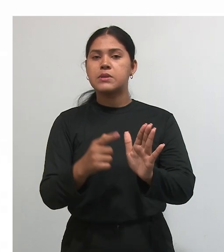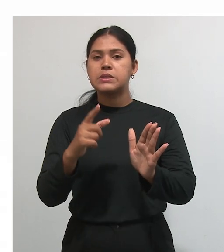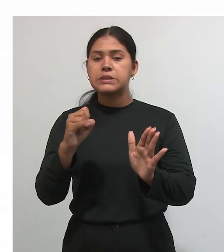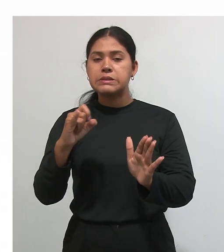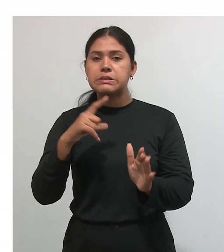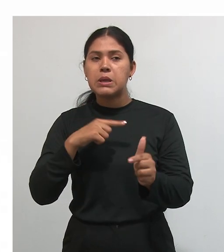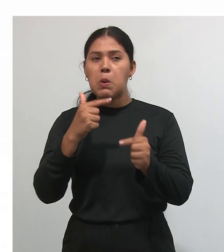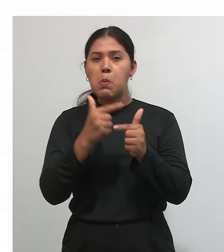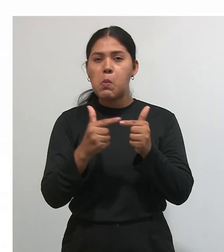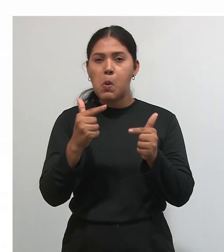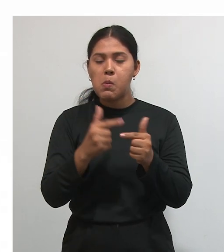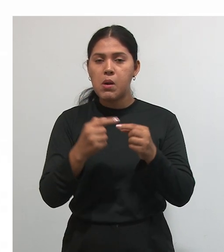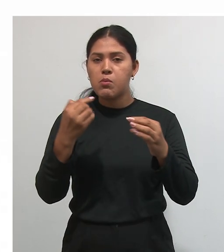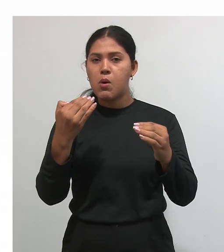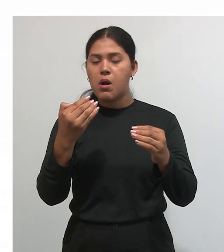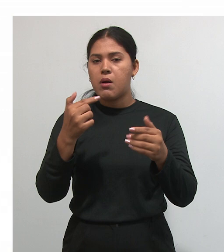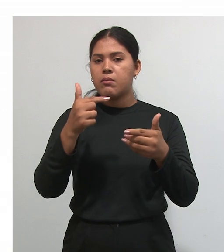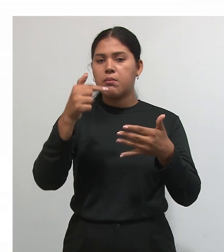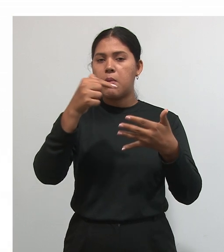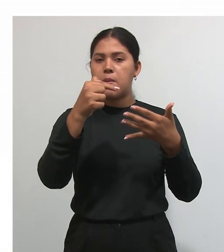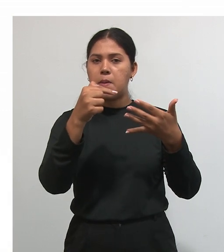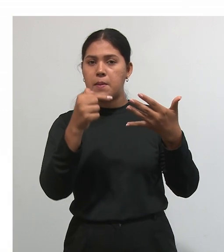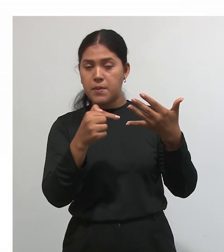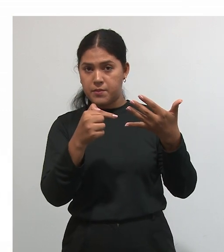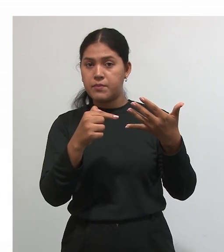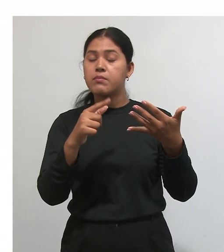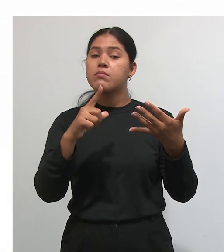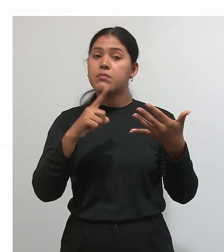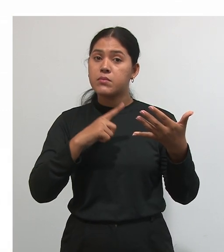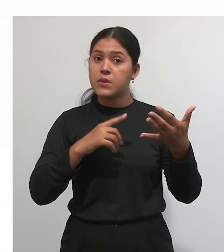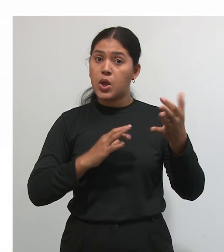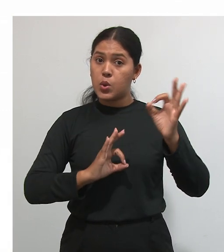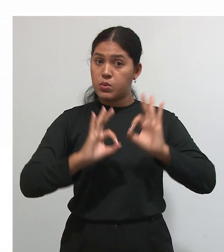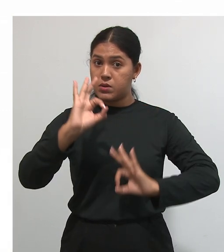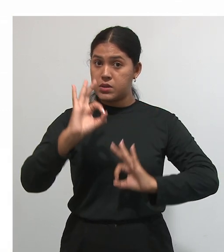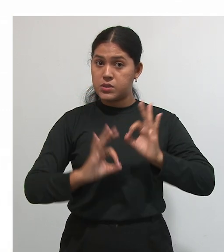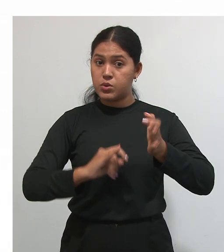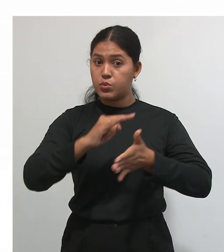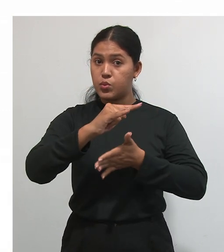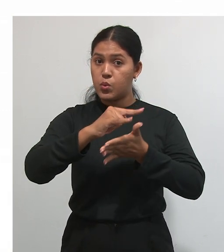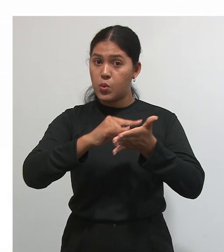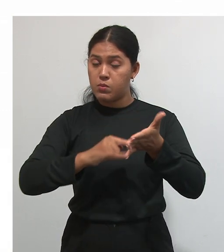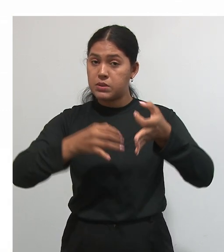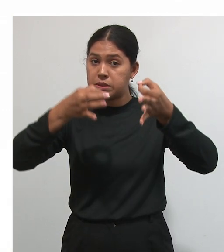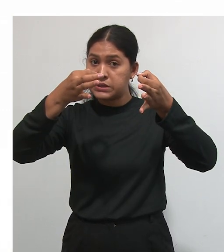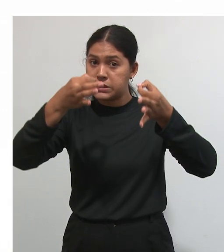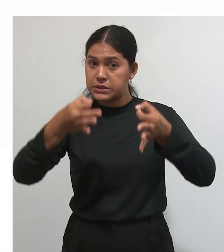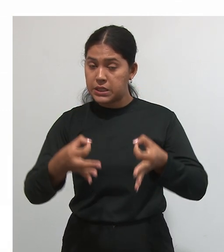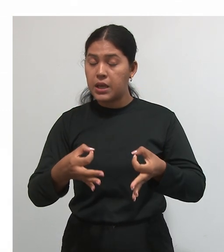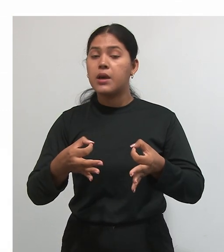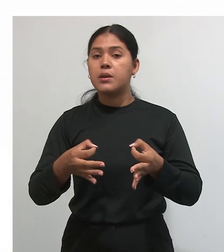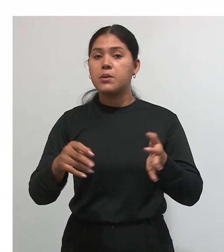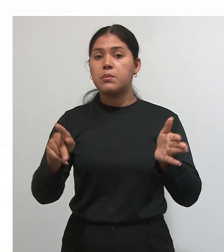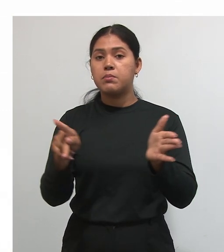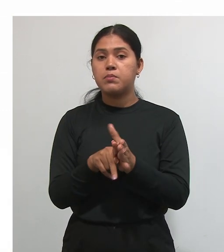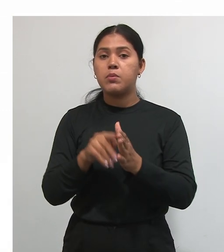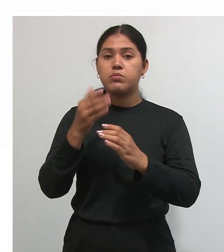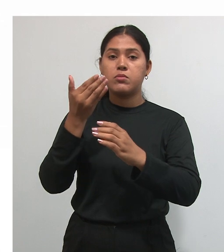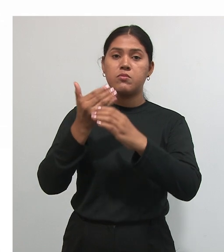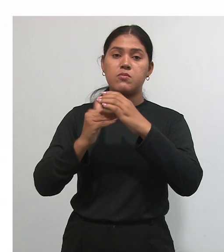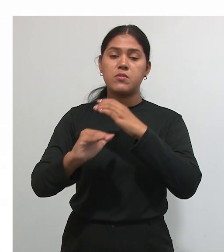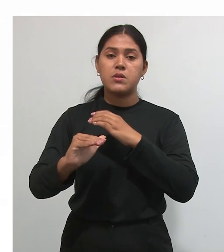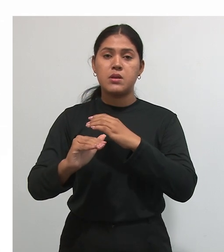eventuais divergências e manterá o arquivo aqui, ó, em boa ordem à disposição dos órgãos de